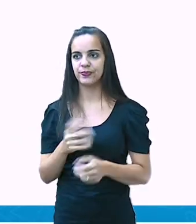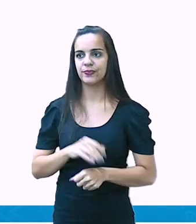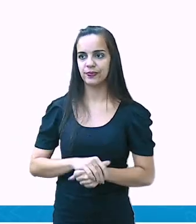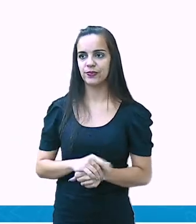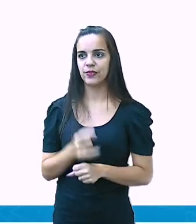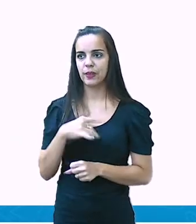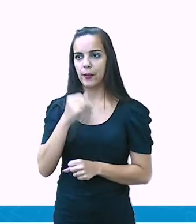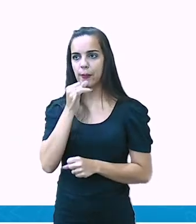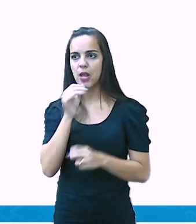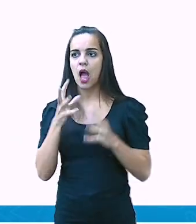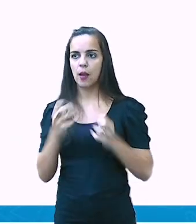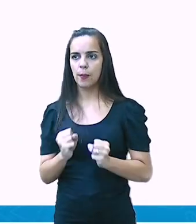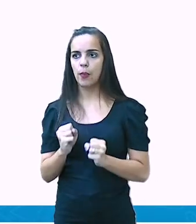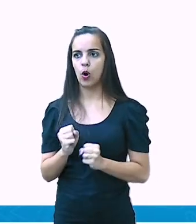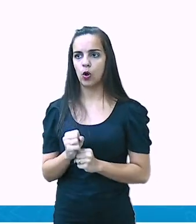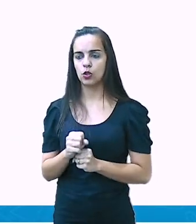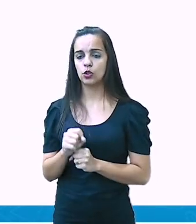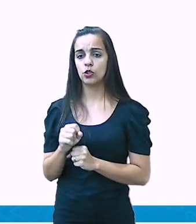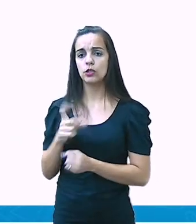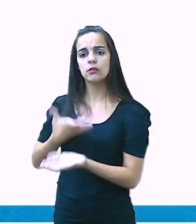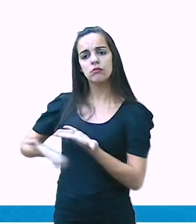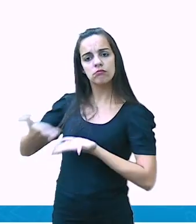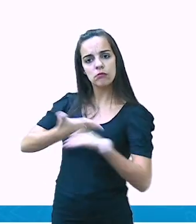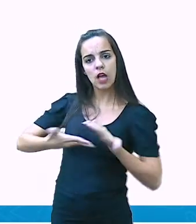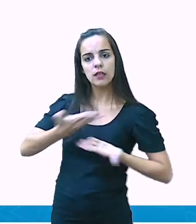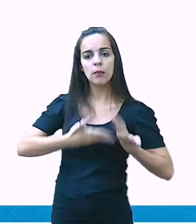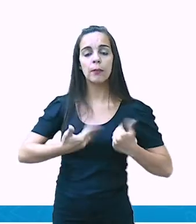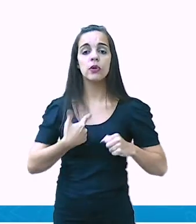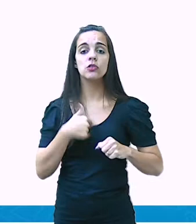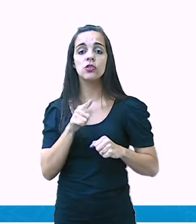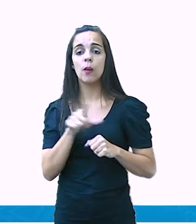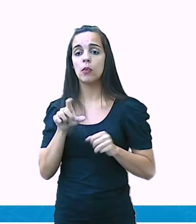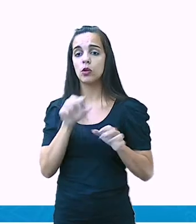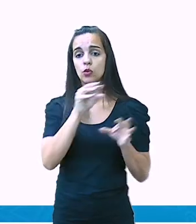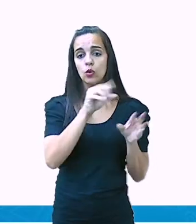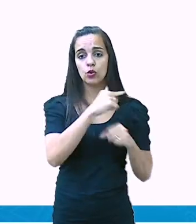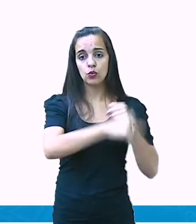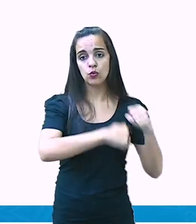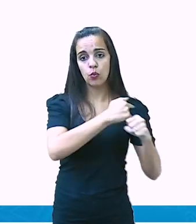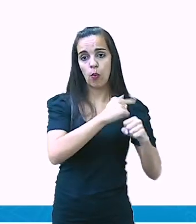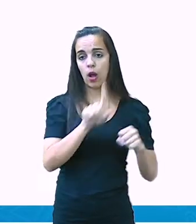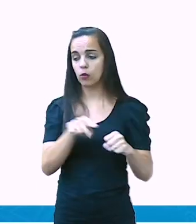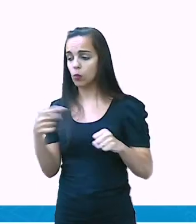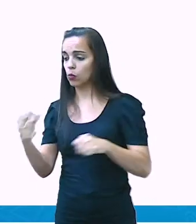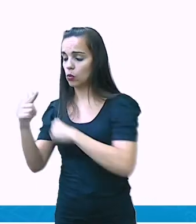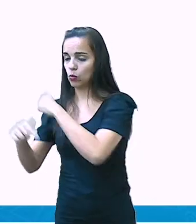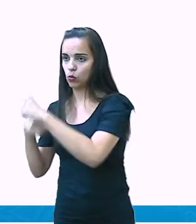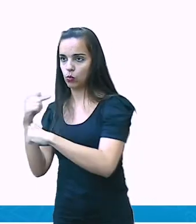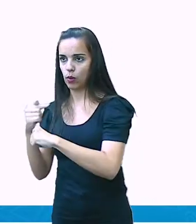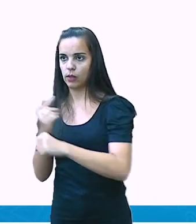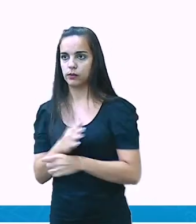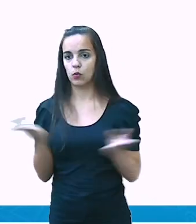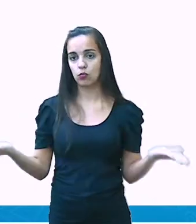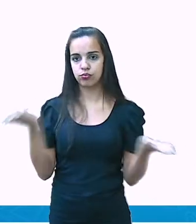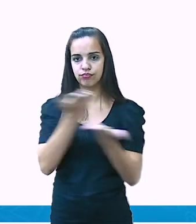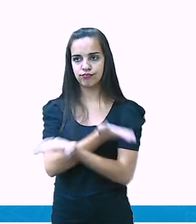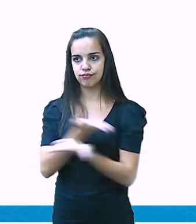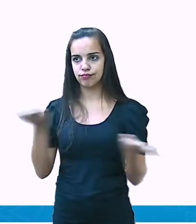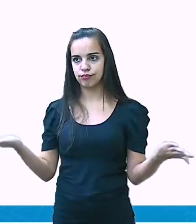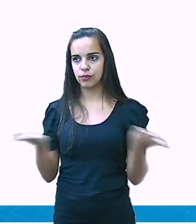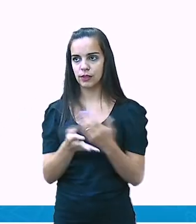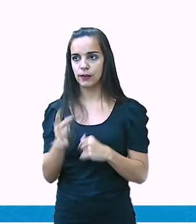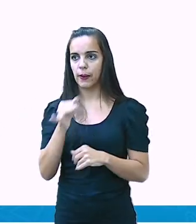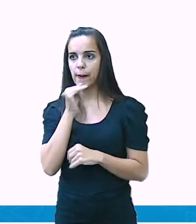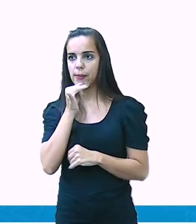sem que haja esta permissão. Então, vem aqui comigo. Gente, o átomo de cloro, ganhou